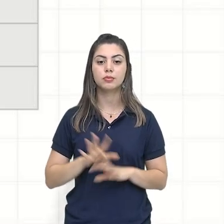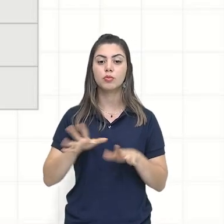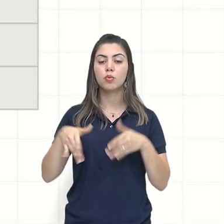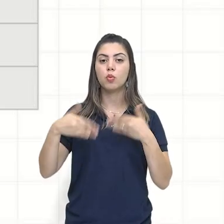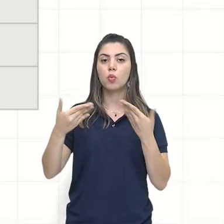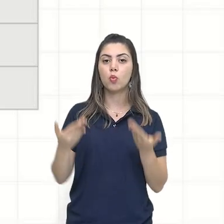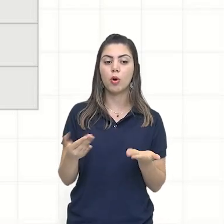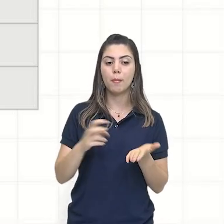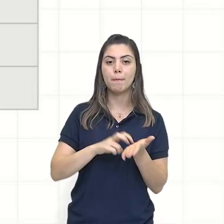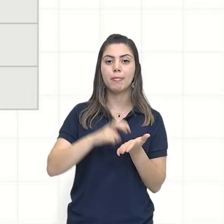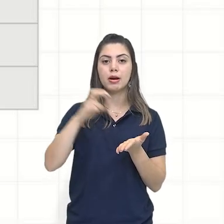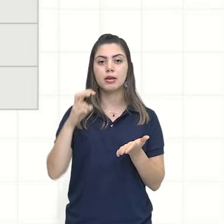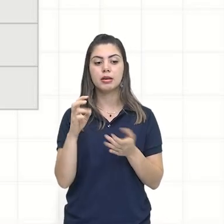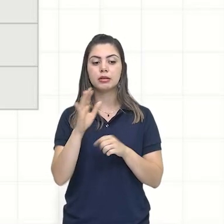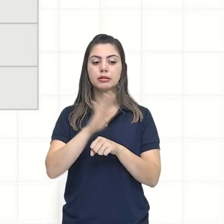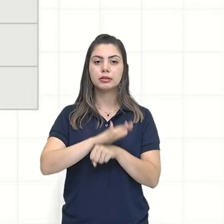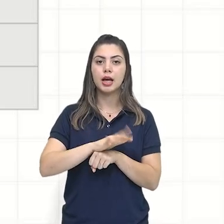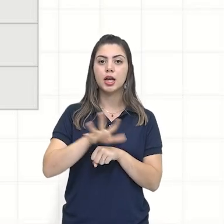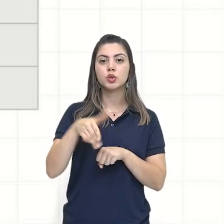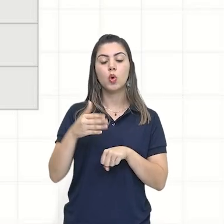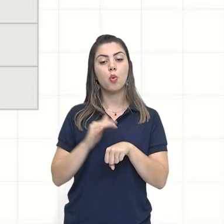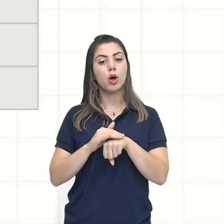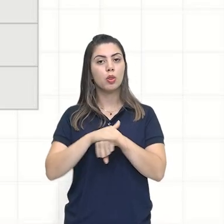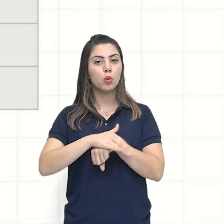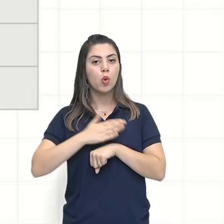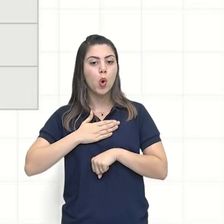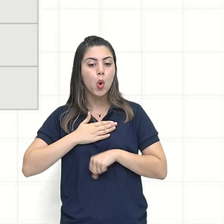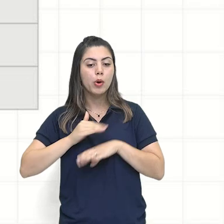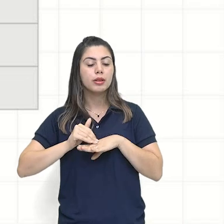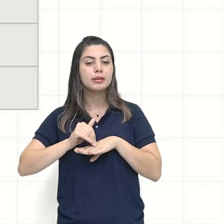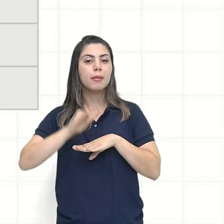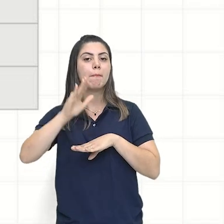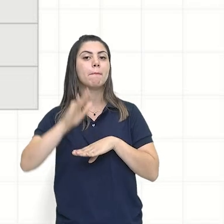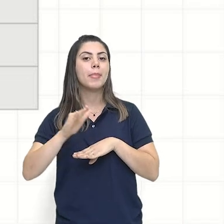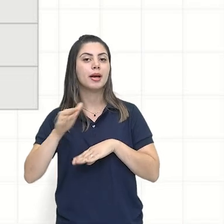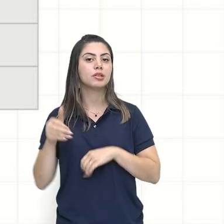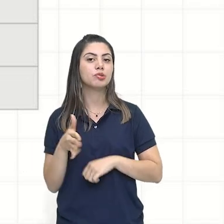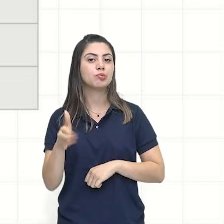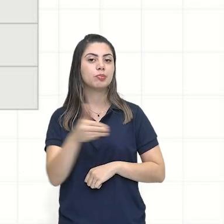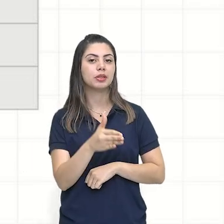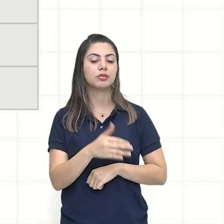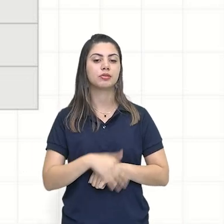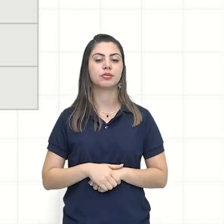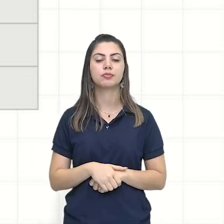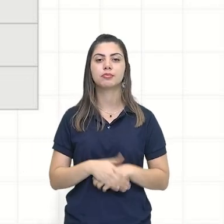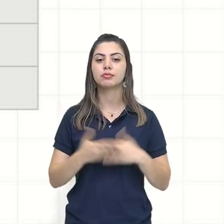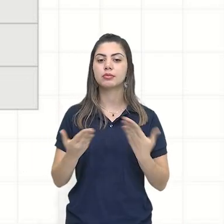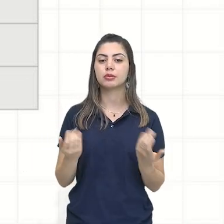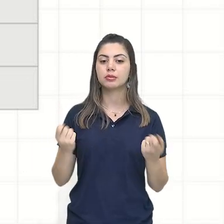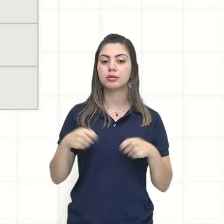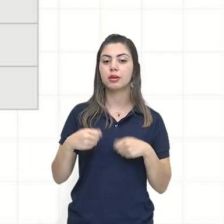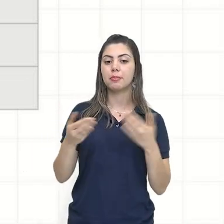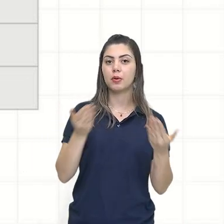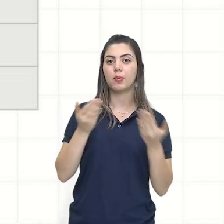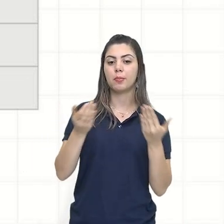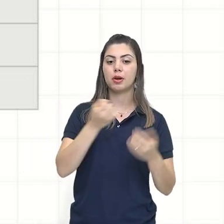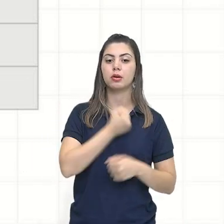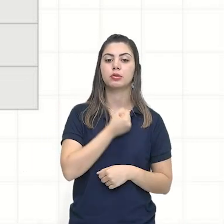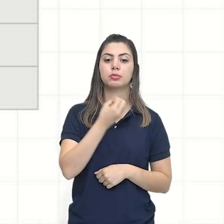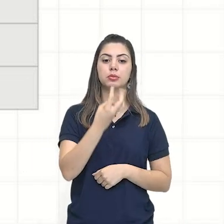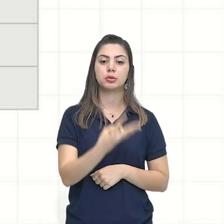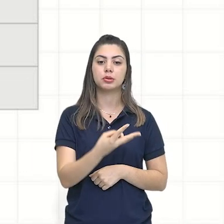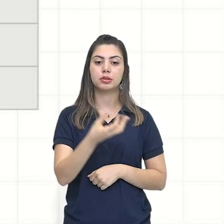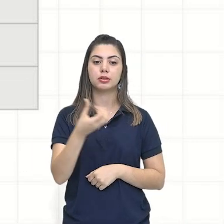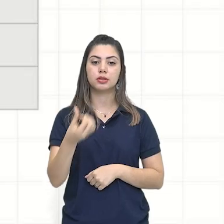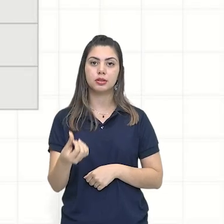qual o turno que tem a maior preferência por peixe? Aí nós podemos comparar o 36 com